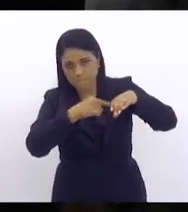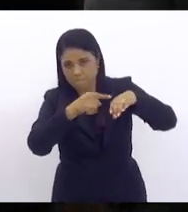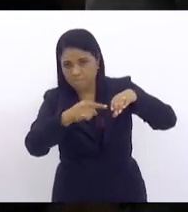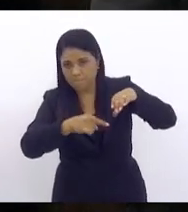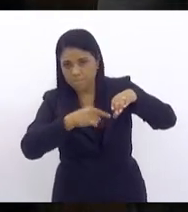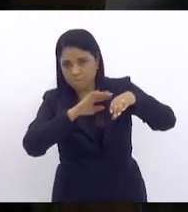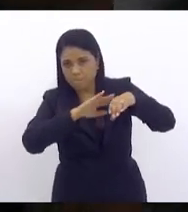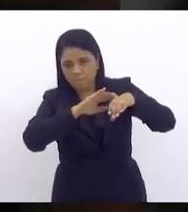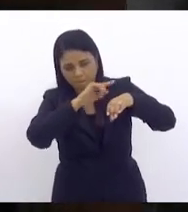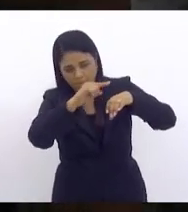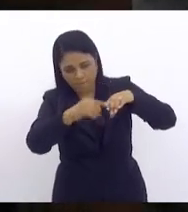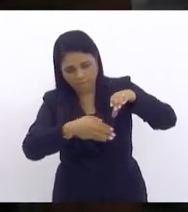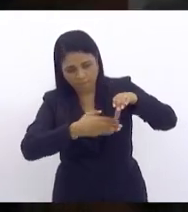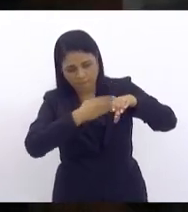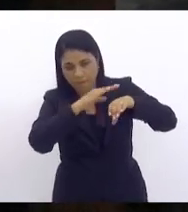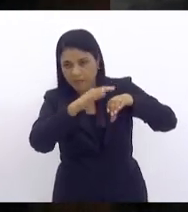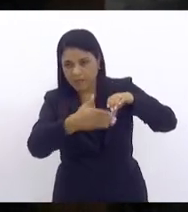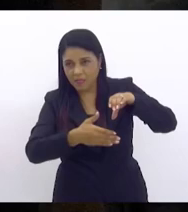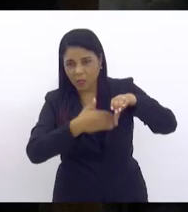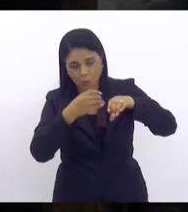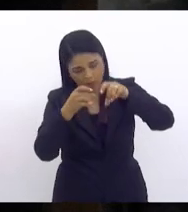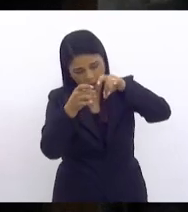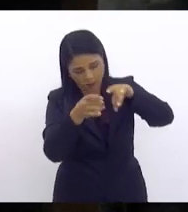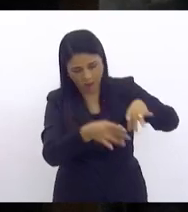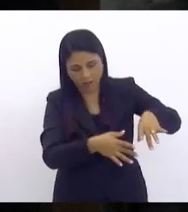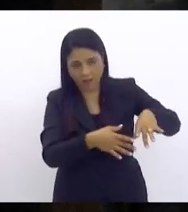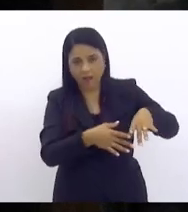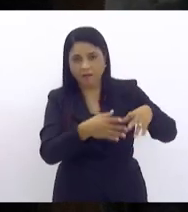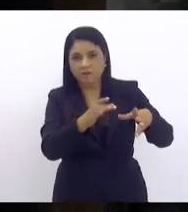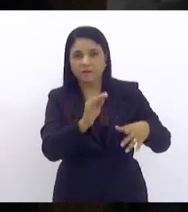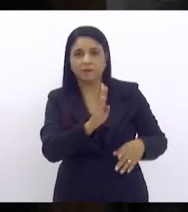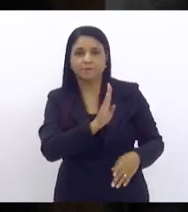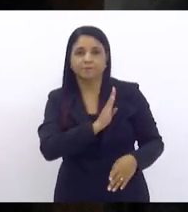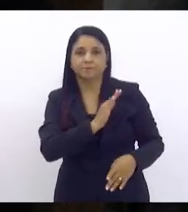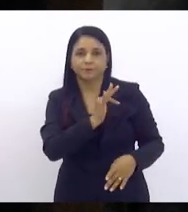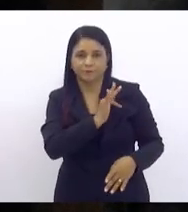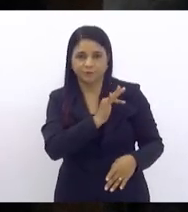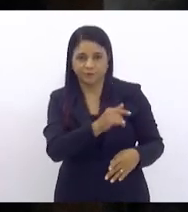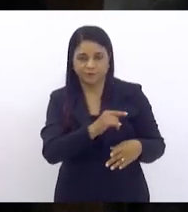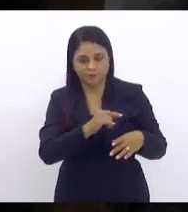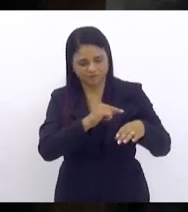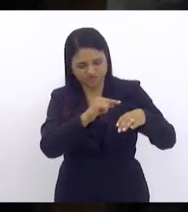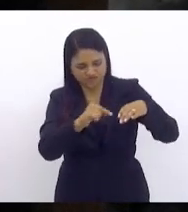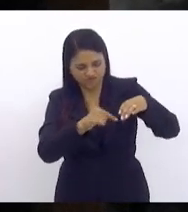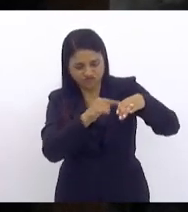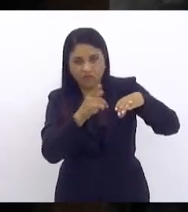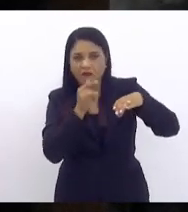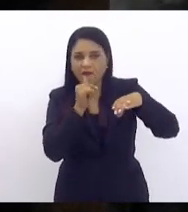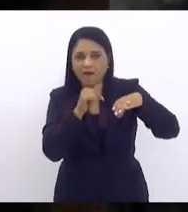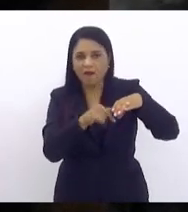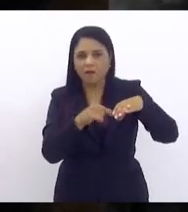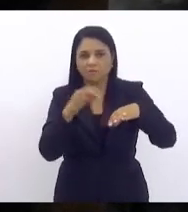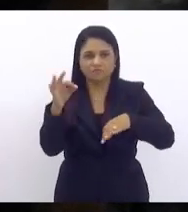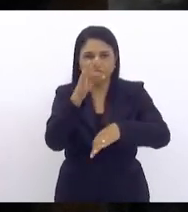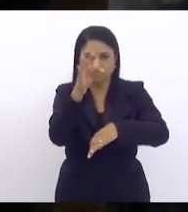e gera poluição, ou é largado na baixada e gera mosquito da dengue e faz um